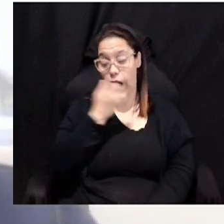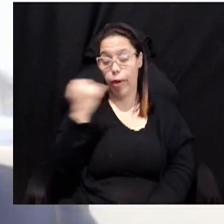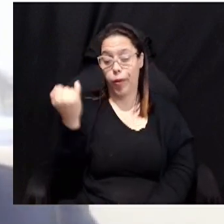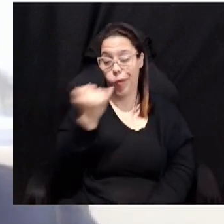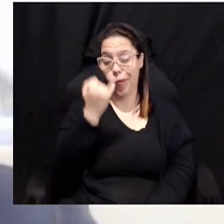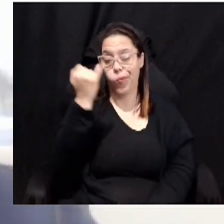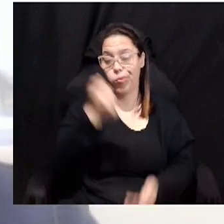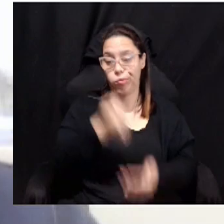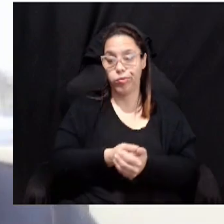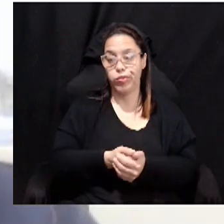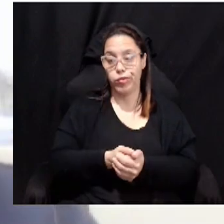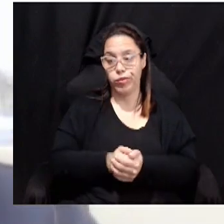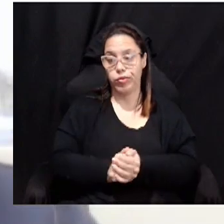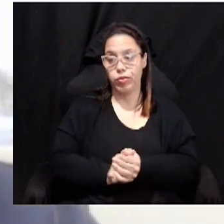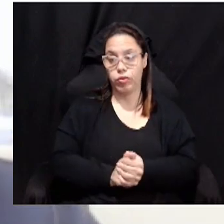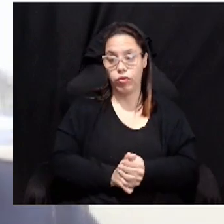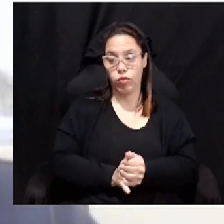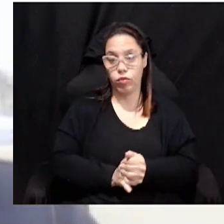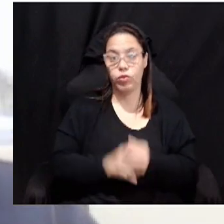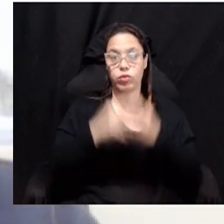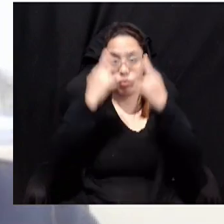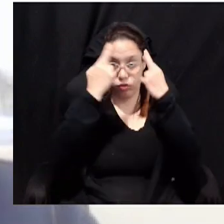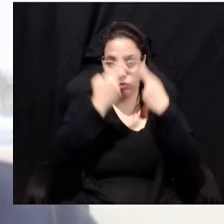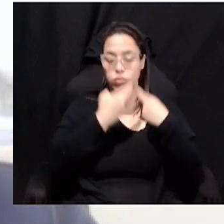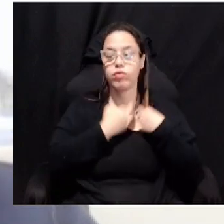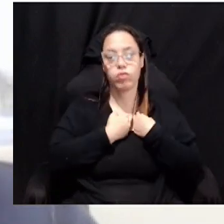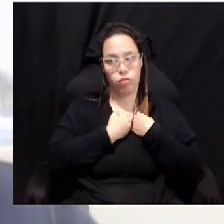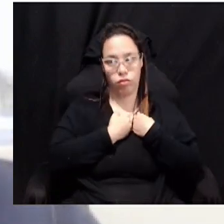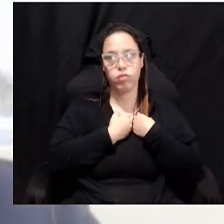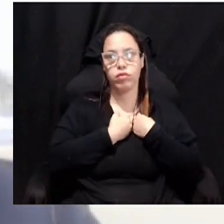nós temos muita responsabilidade para estar